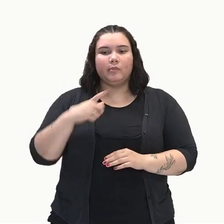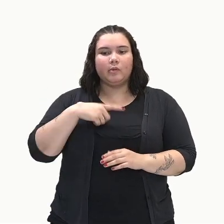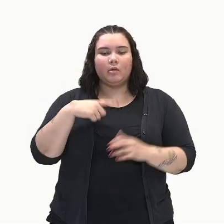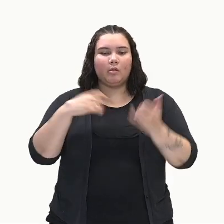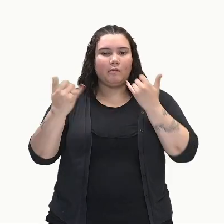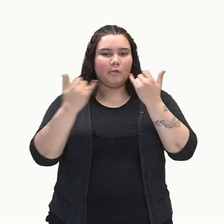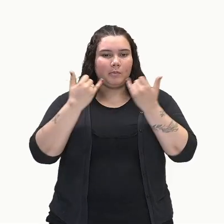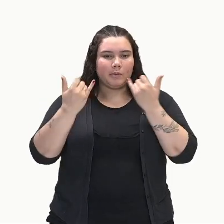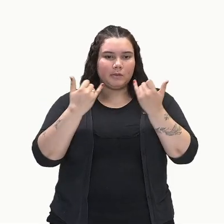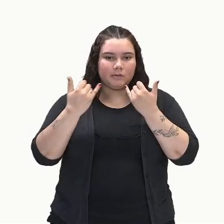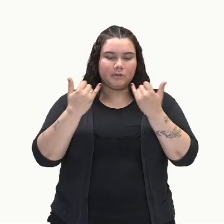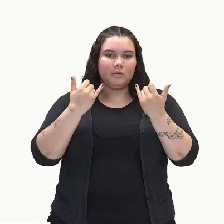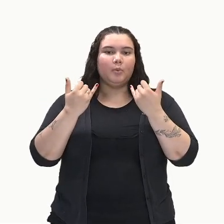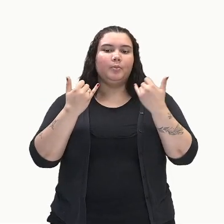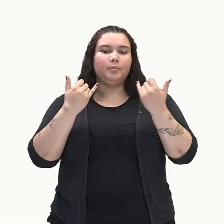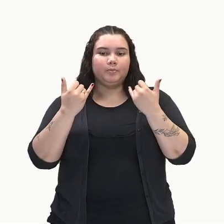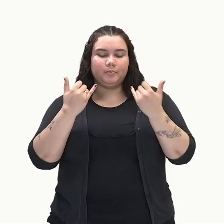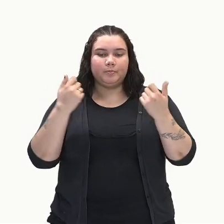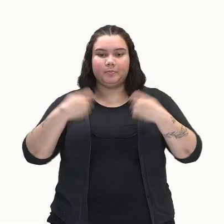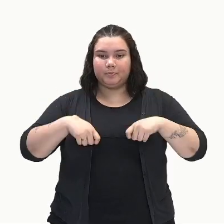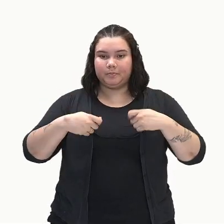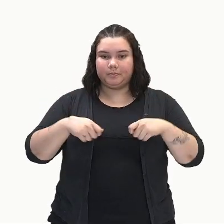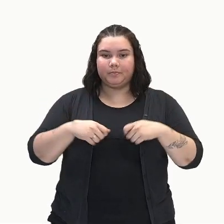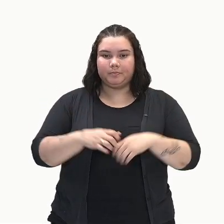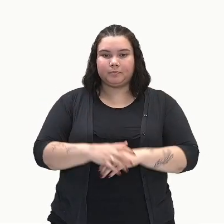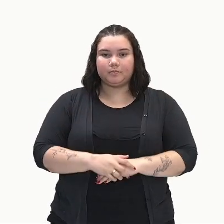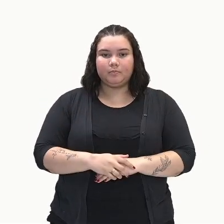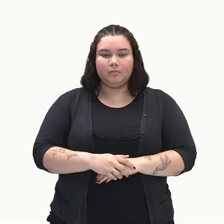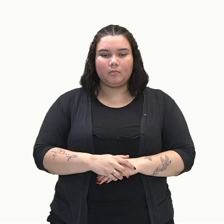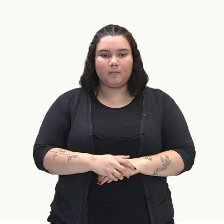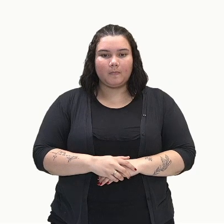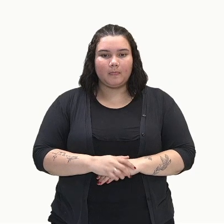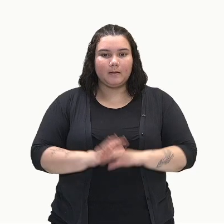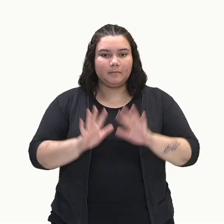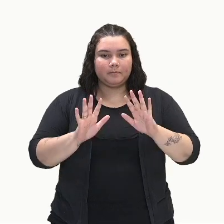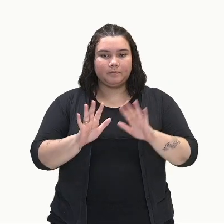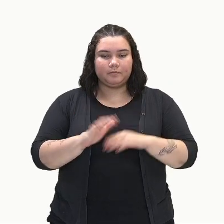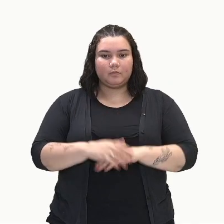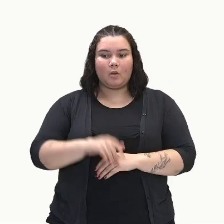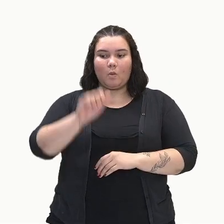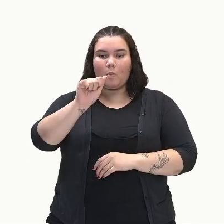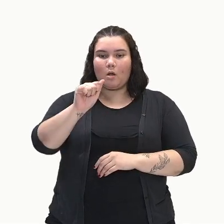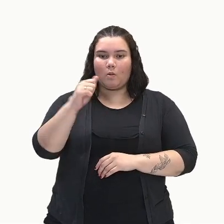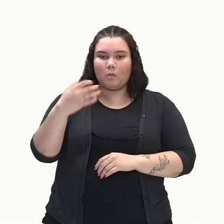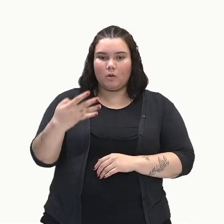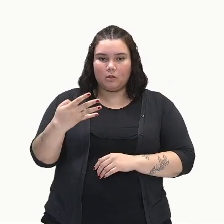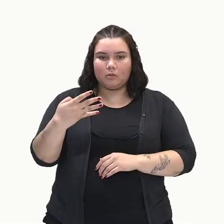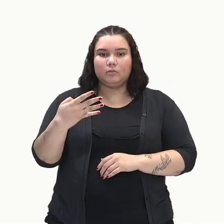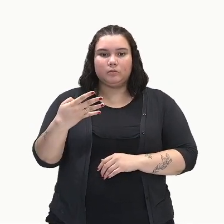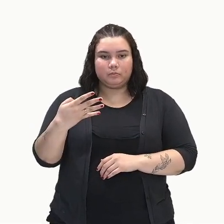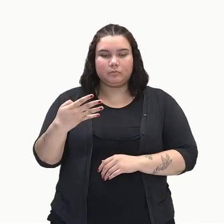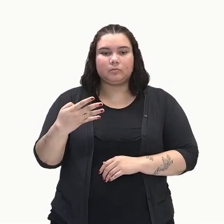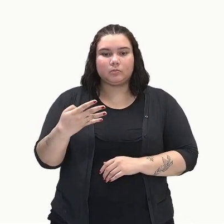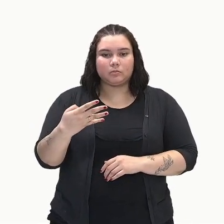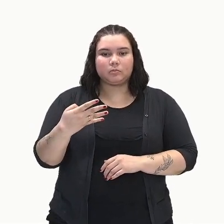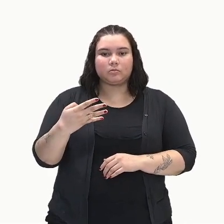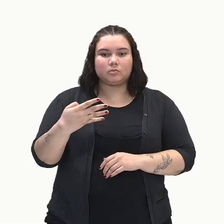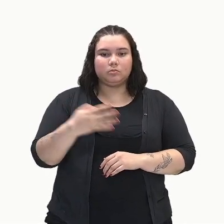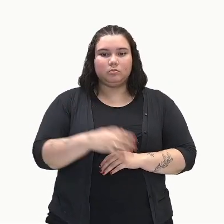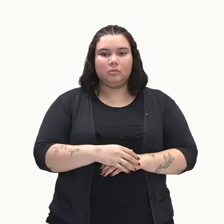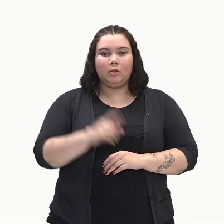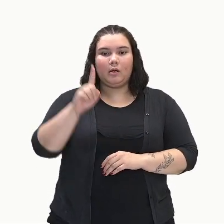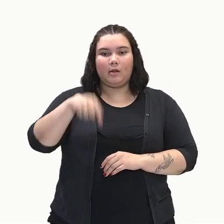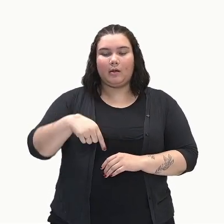informações aqui que a gente vai precisar. Primeiro, o A4, que é o quarto termo, ele diz